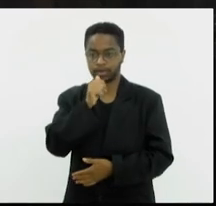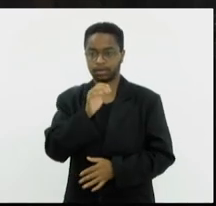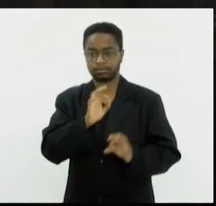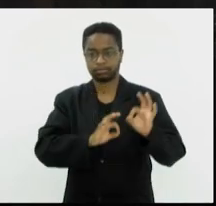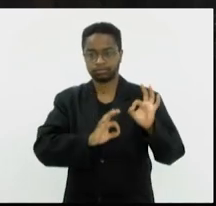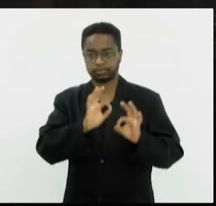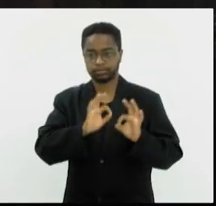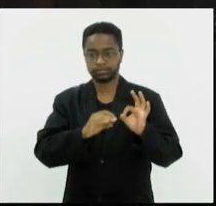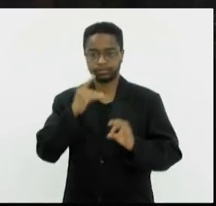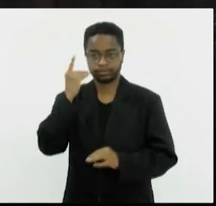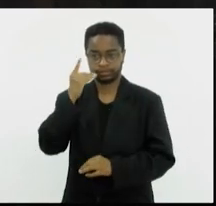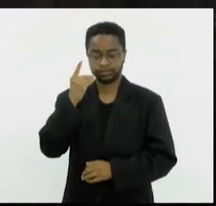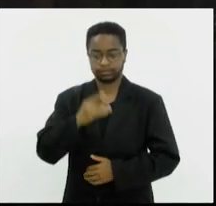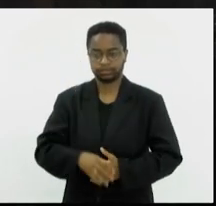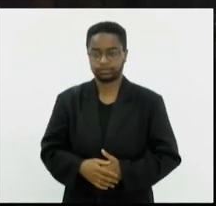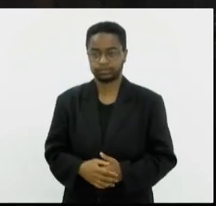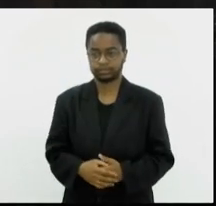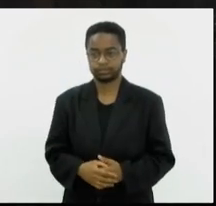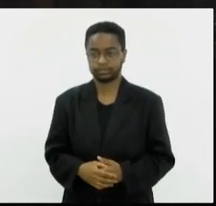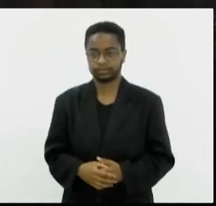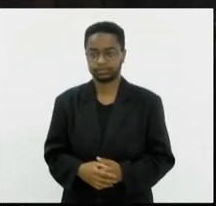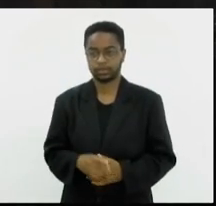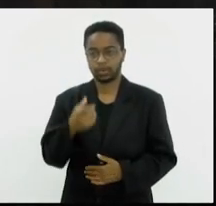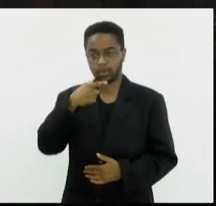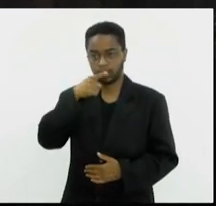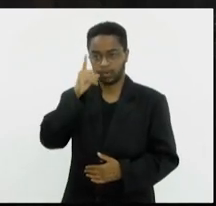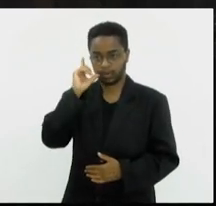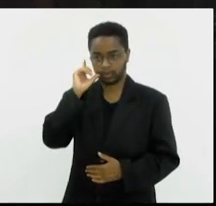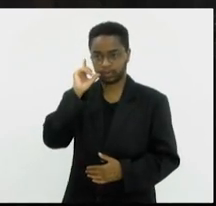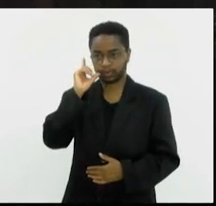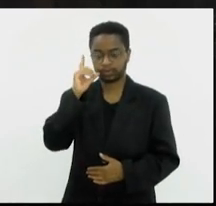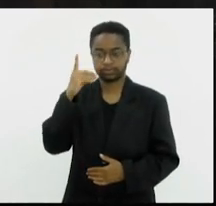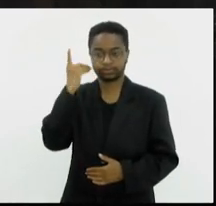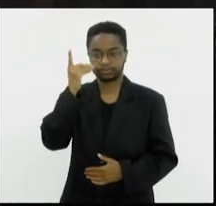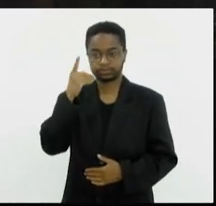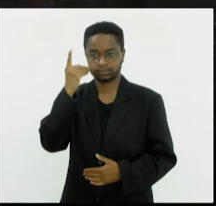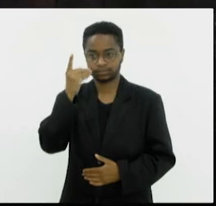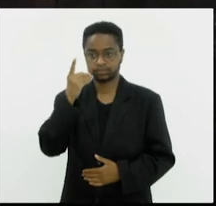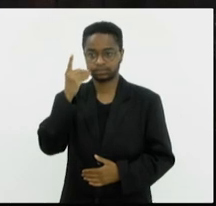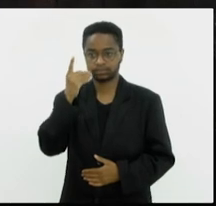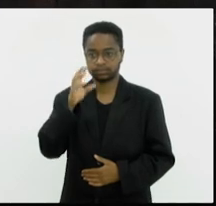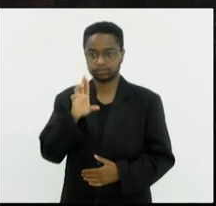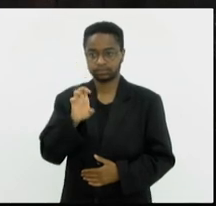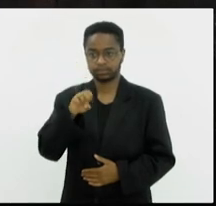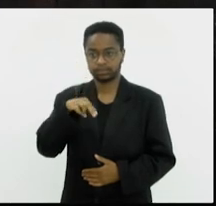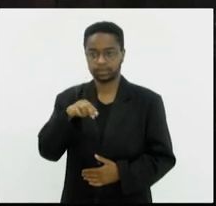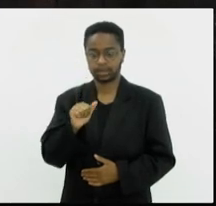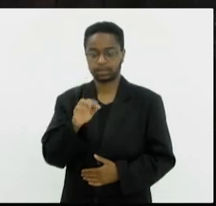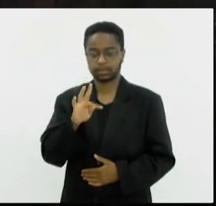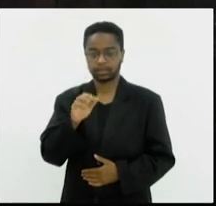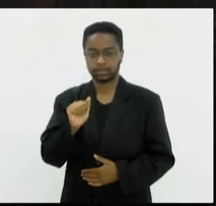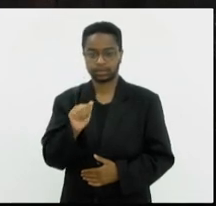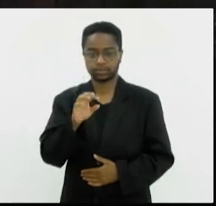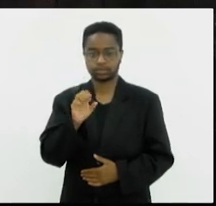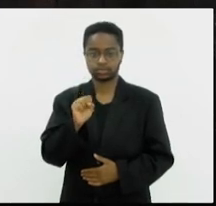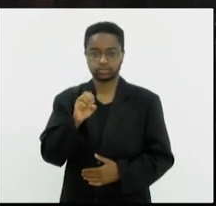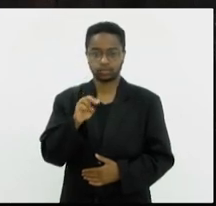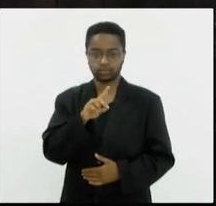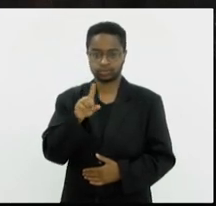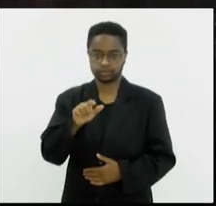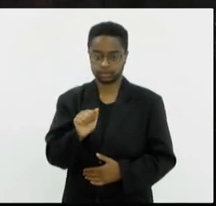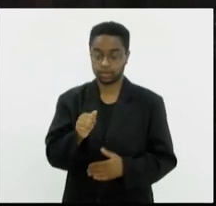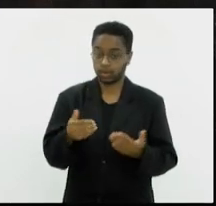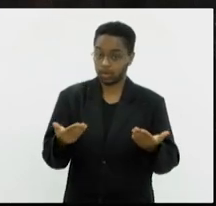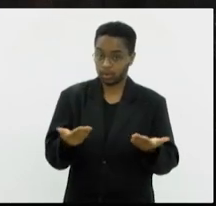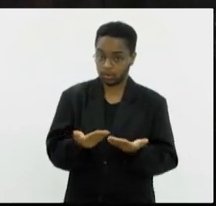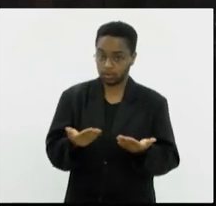por uma deputada ontem foi o dia da deputada Renata soua e hoje na